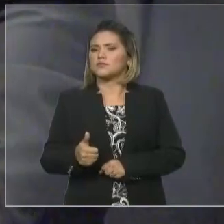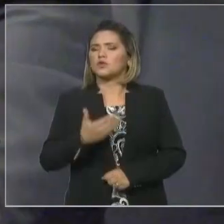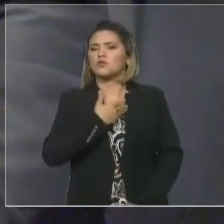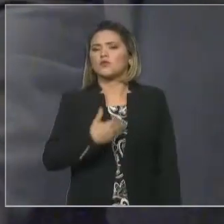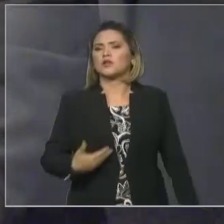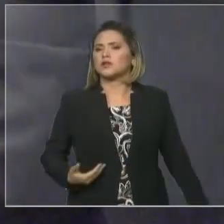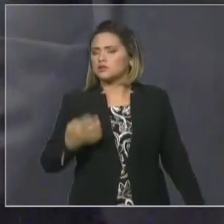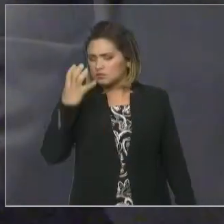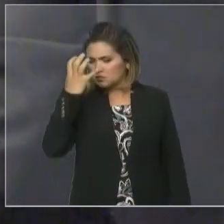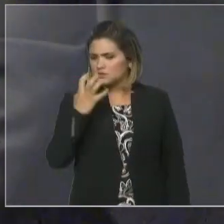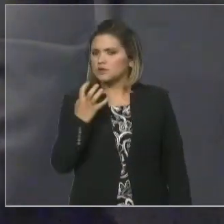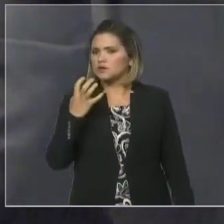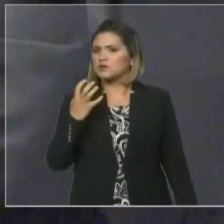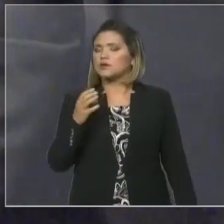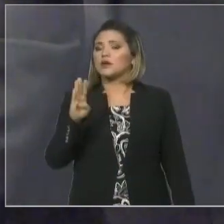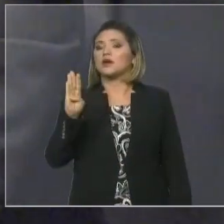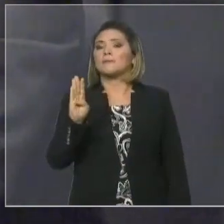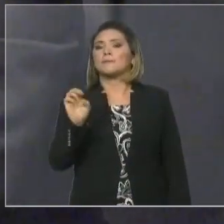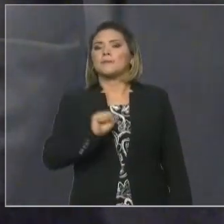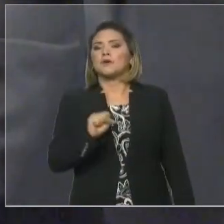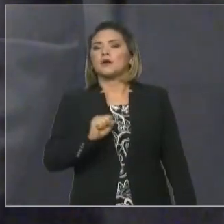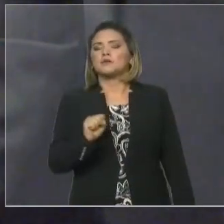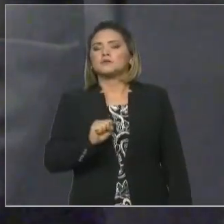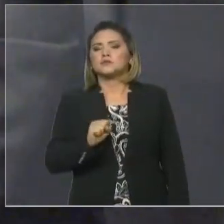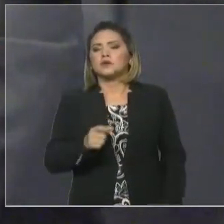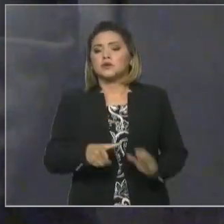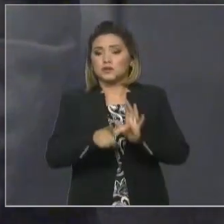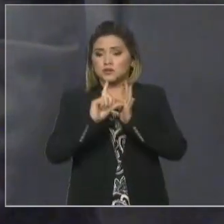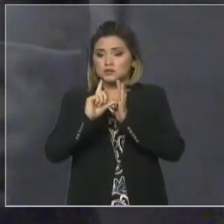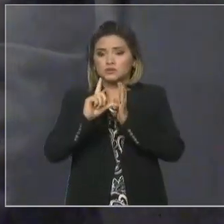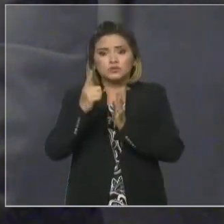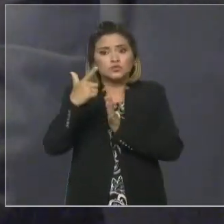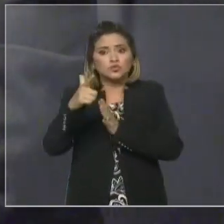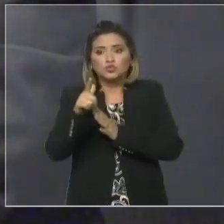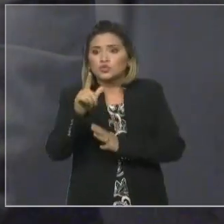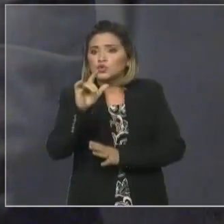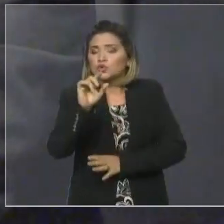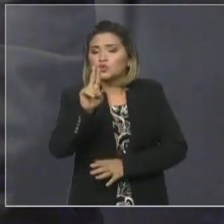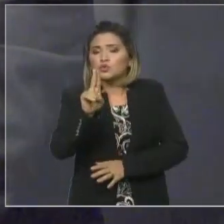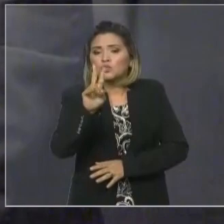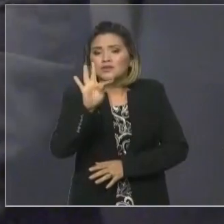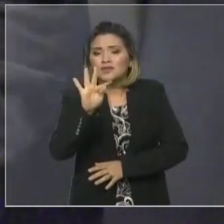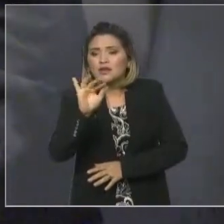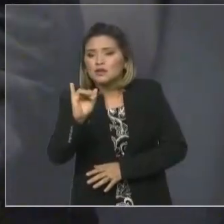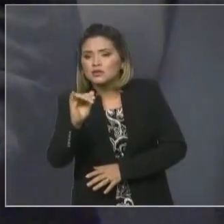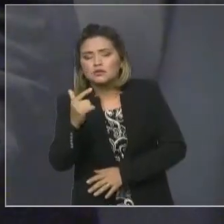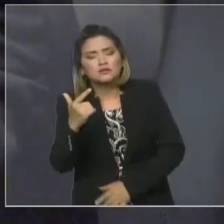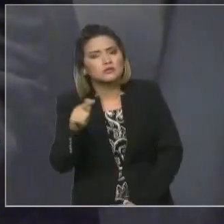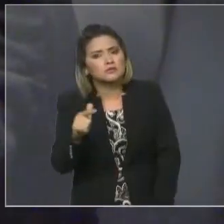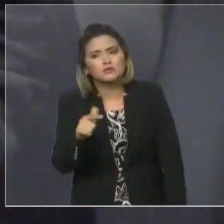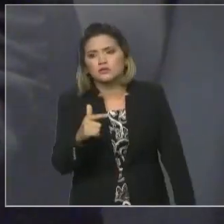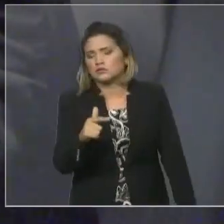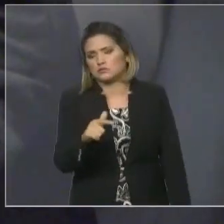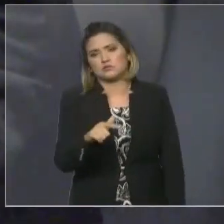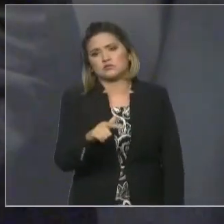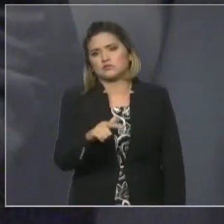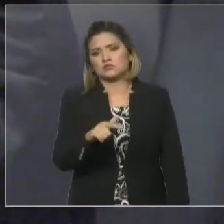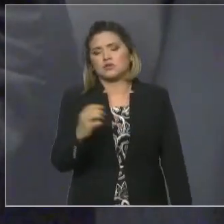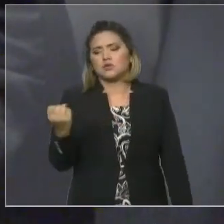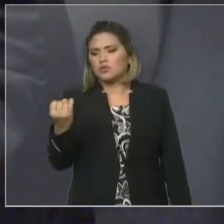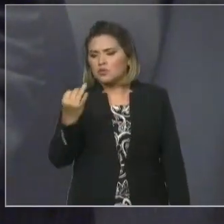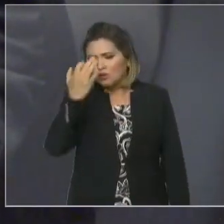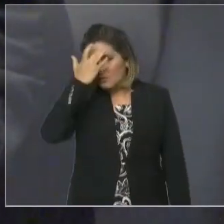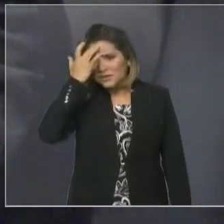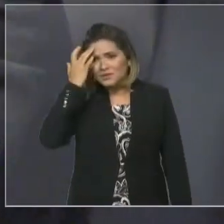exemplo, Balsas, não tinha nenhum leito de UTI para toda a região sul. Quantas pessoas